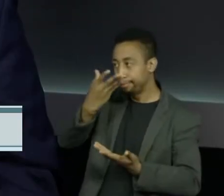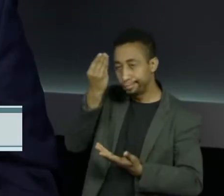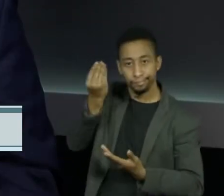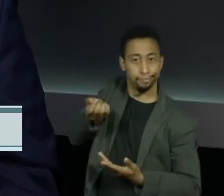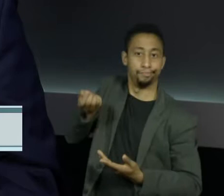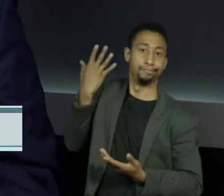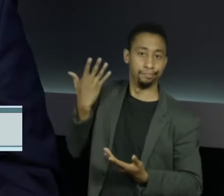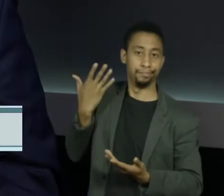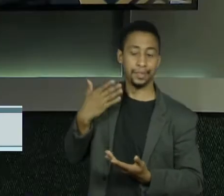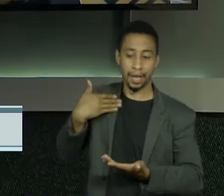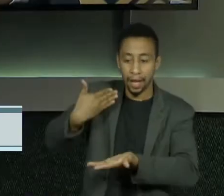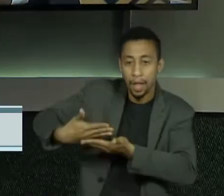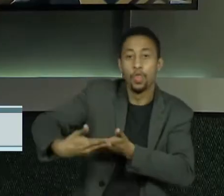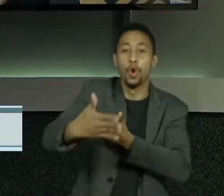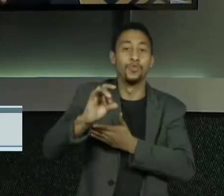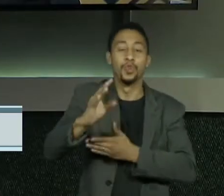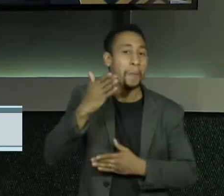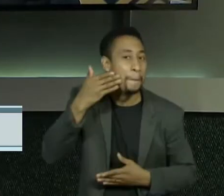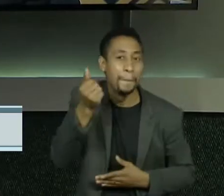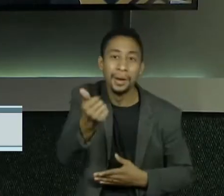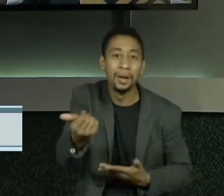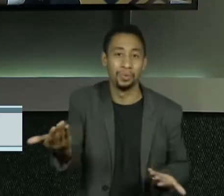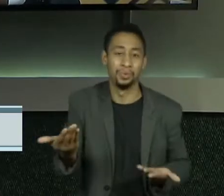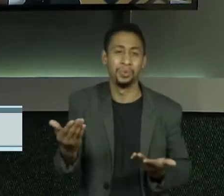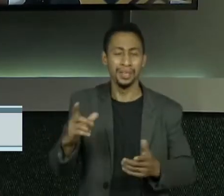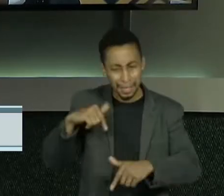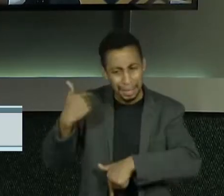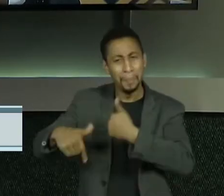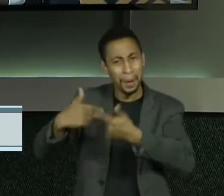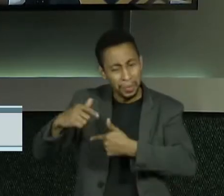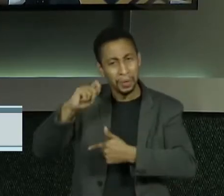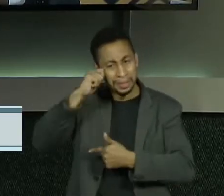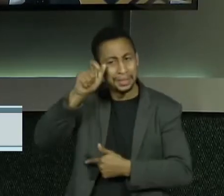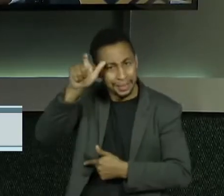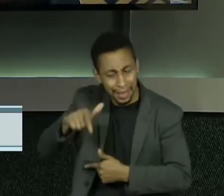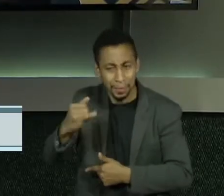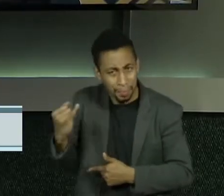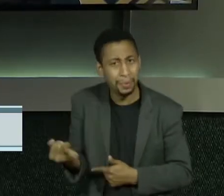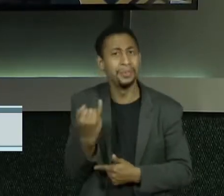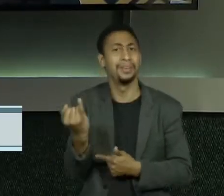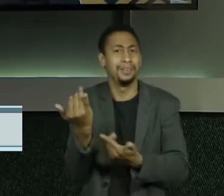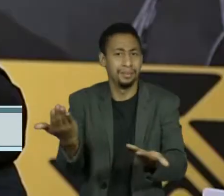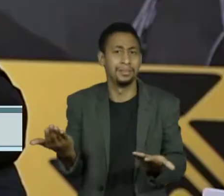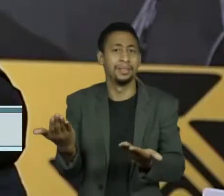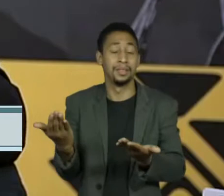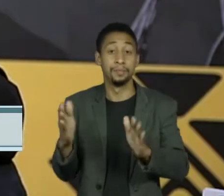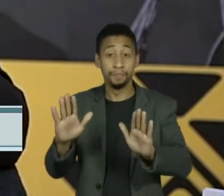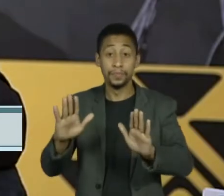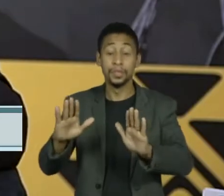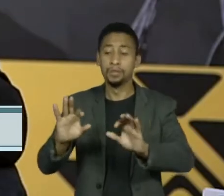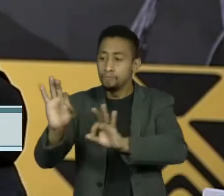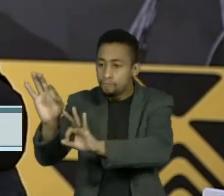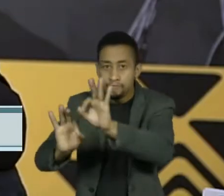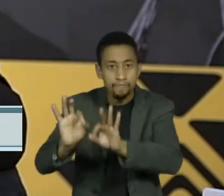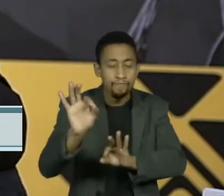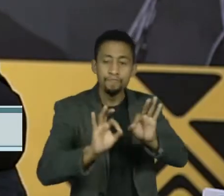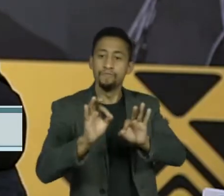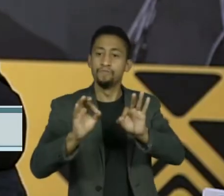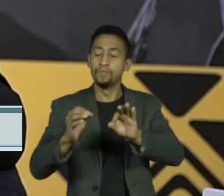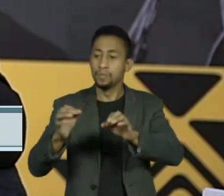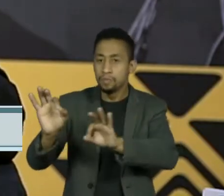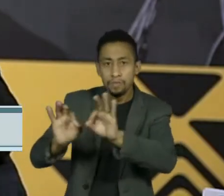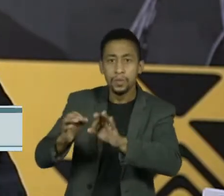dia a dia, como são os trabalhadores negros que carregam esse país nas costas. Então, reconstituir, retomar,